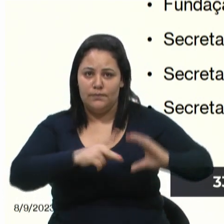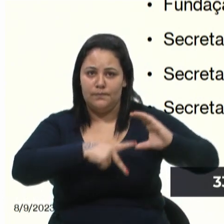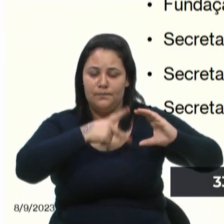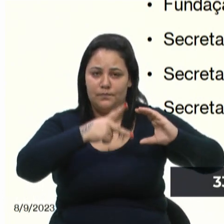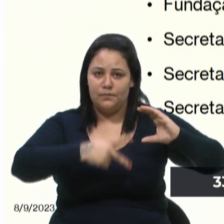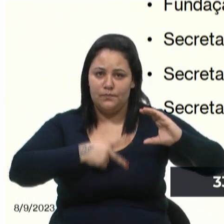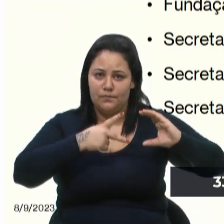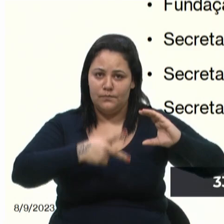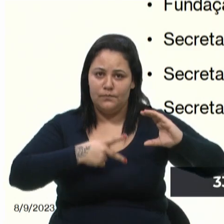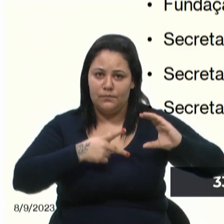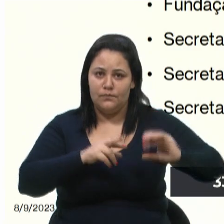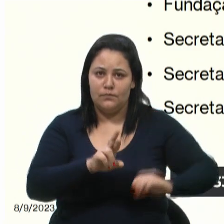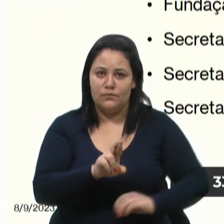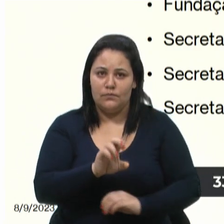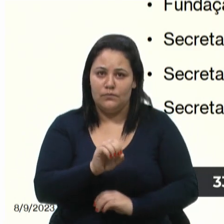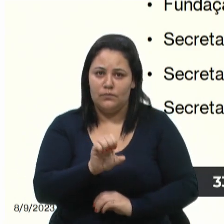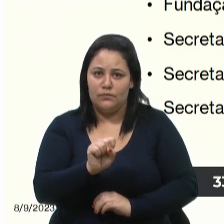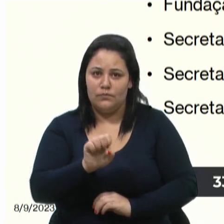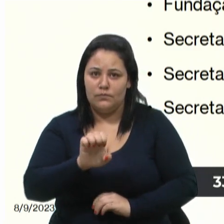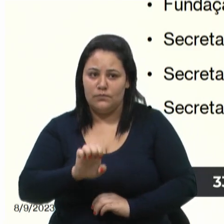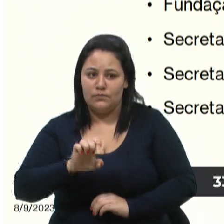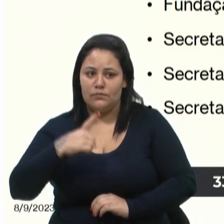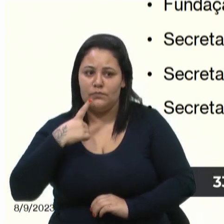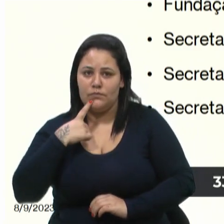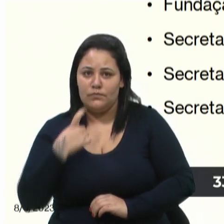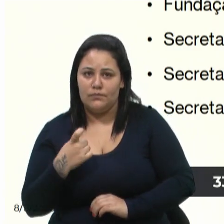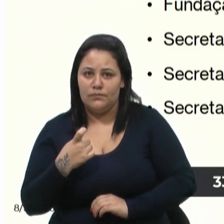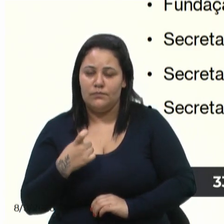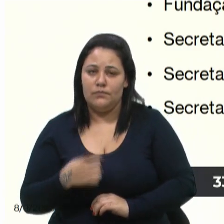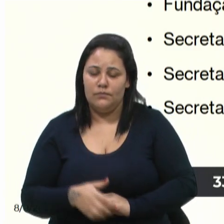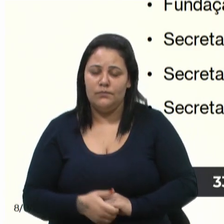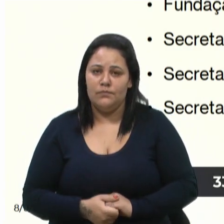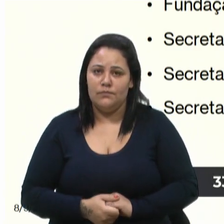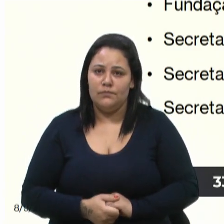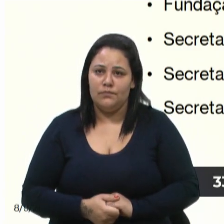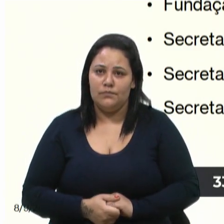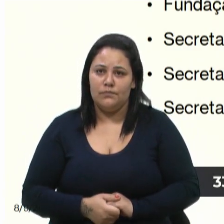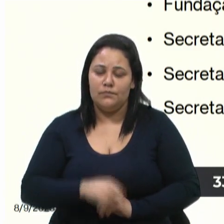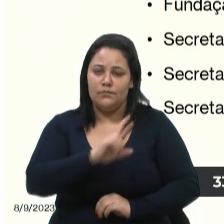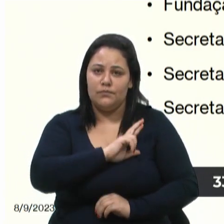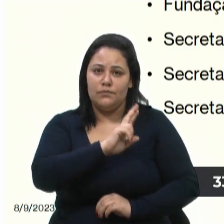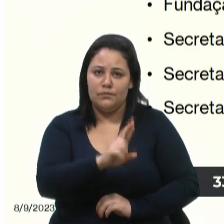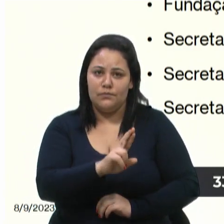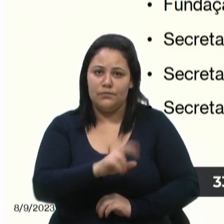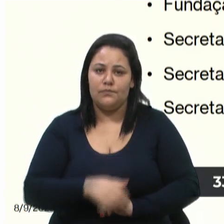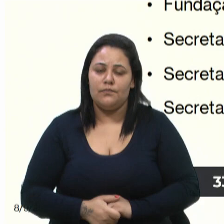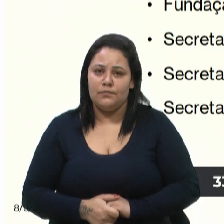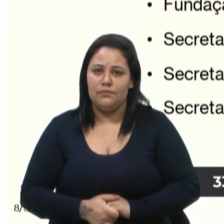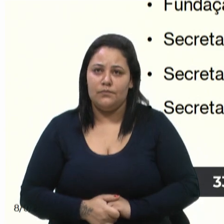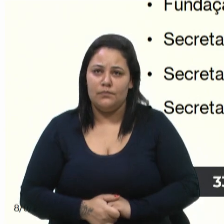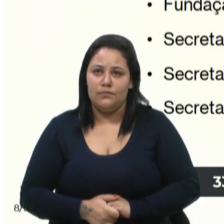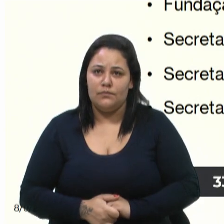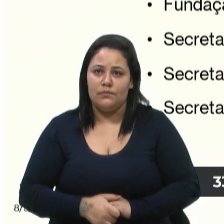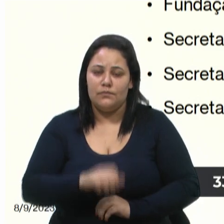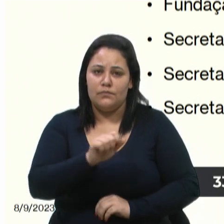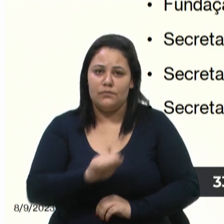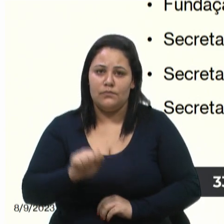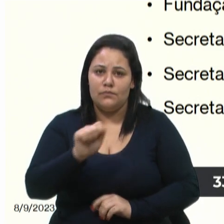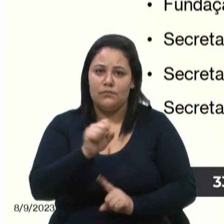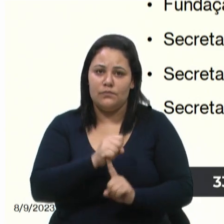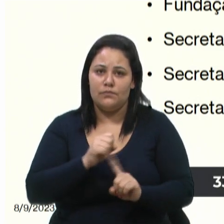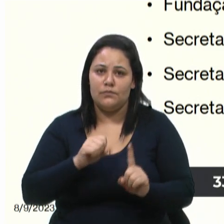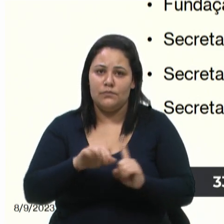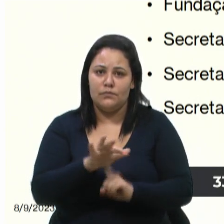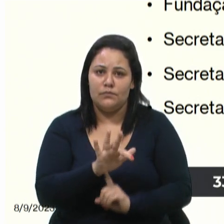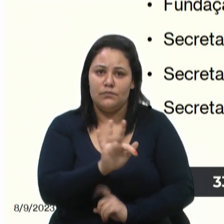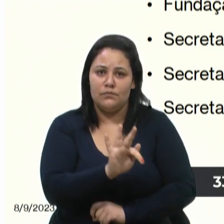Vereadores, que a Rose atualmente hoje está, né, como representante, a Fundação de Assistência Social, e